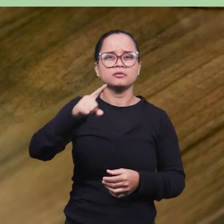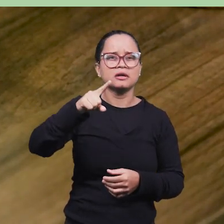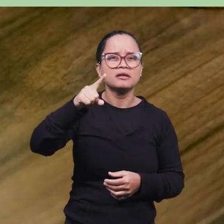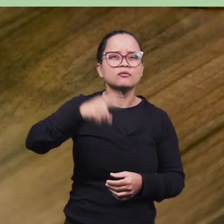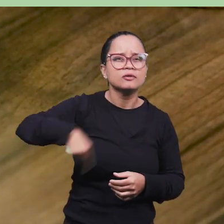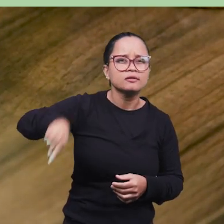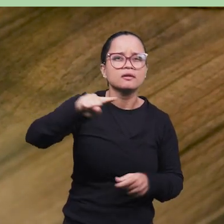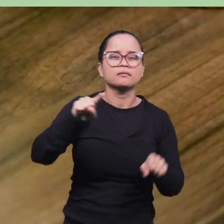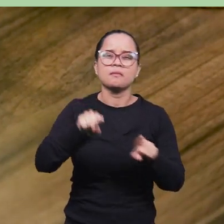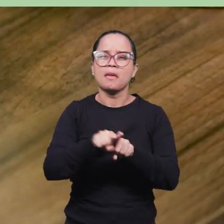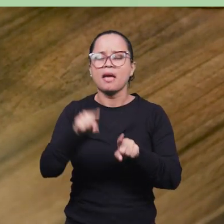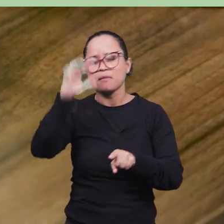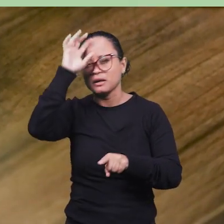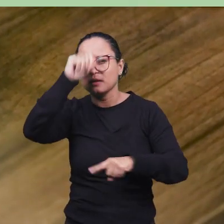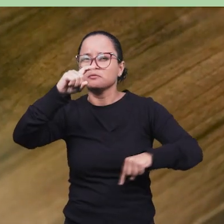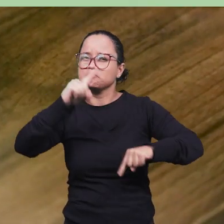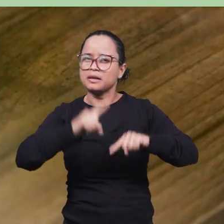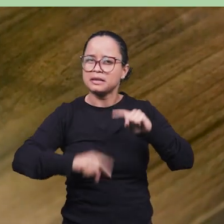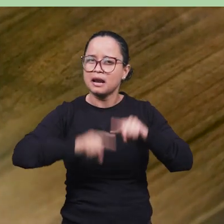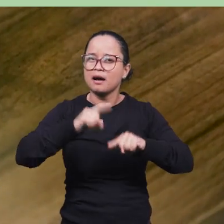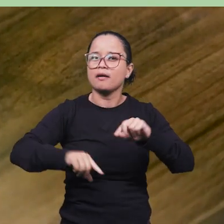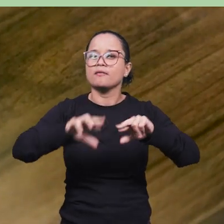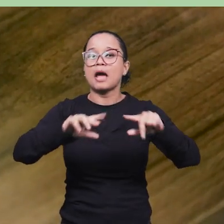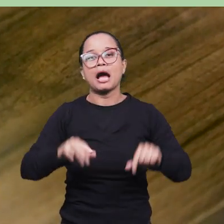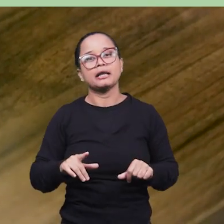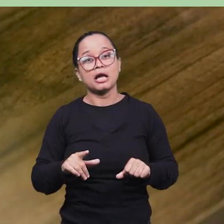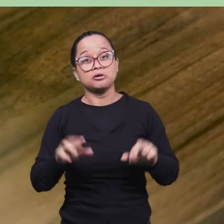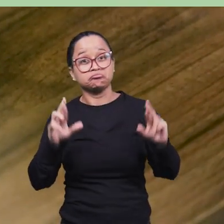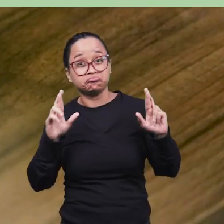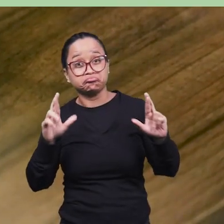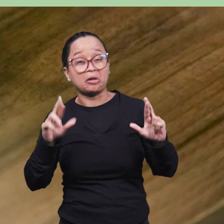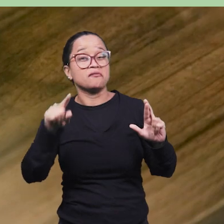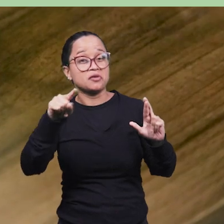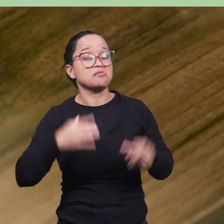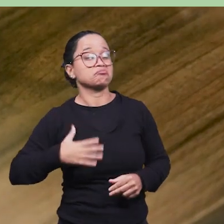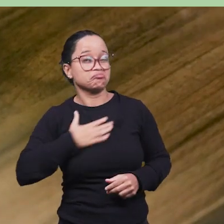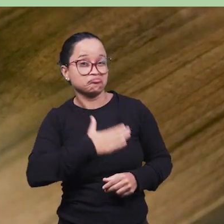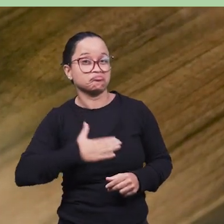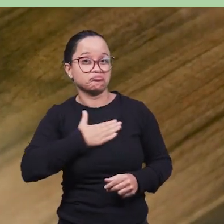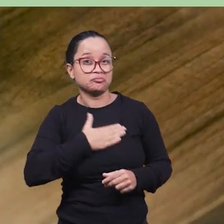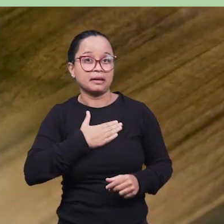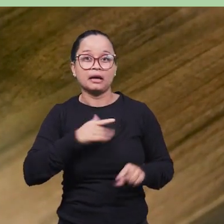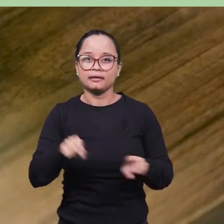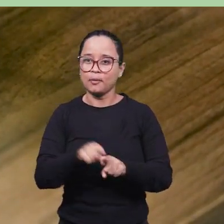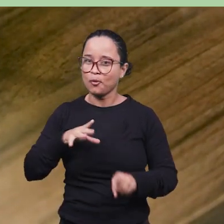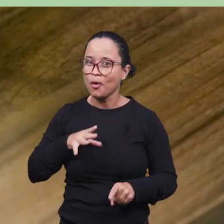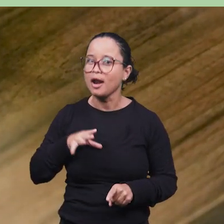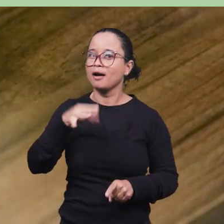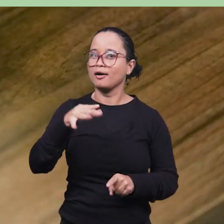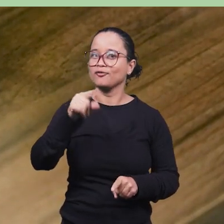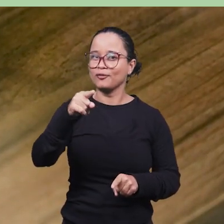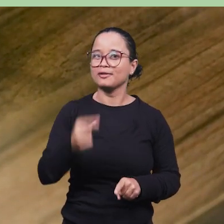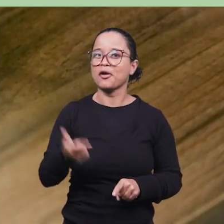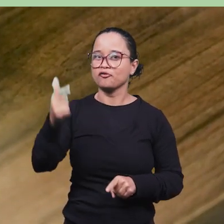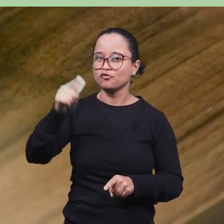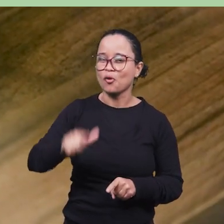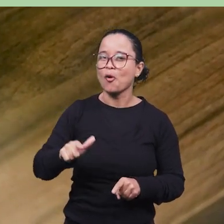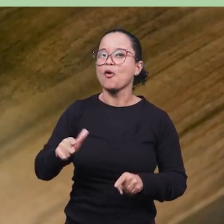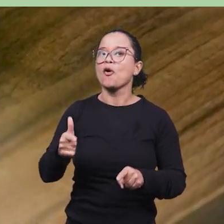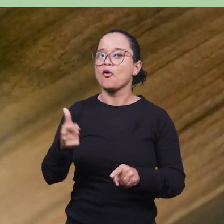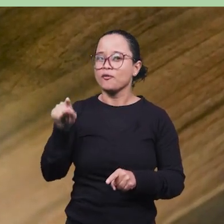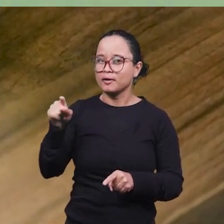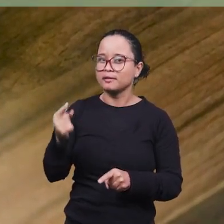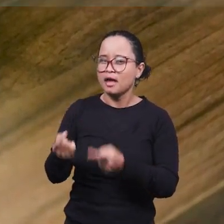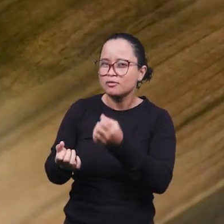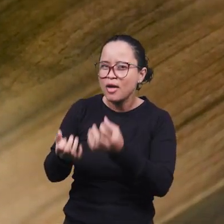os utensílios. Espero que vocês tenham gostado, sejam encorajados aí a reproduzirem a receita